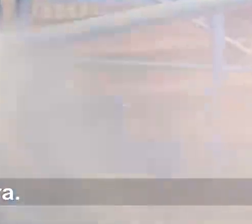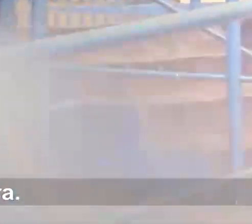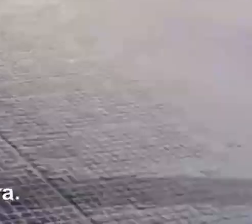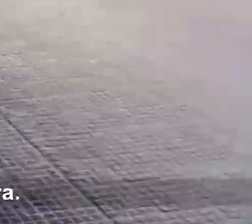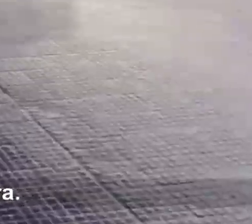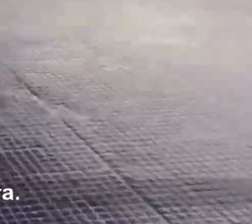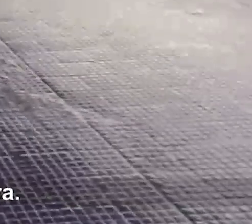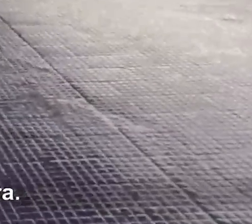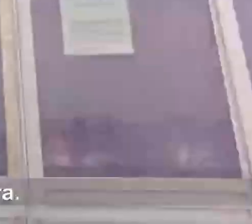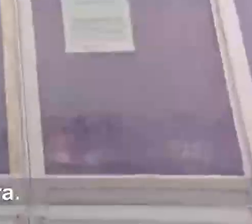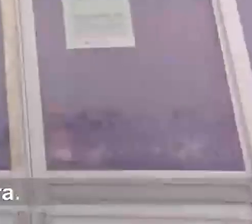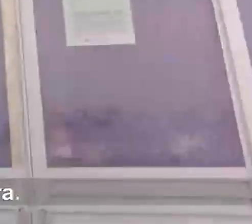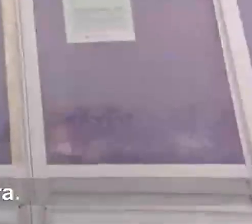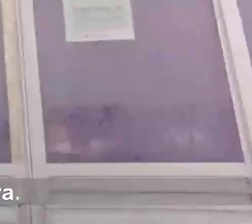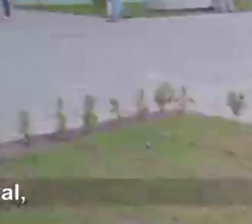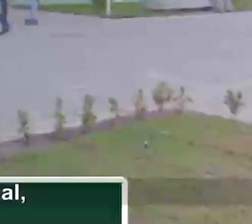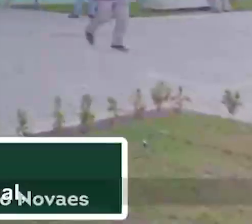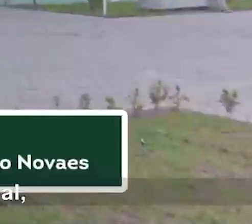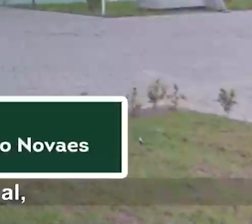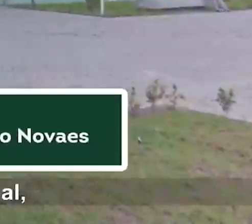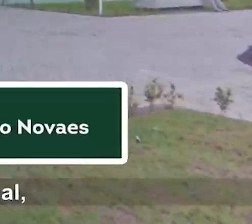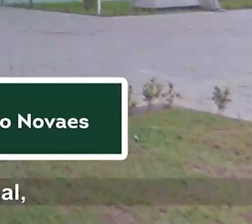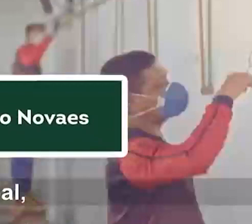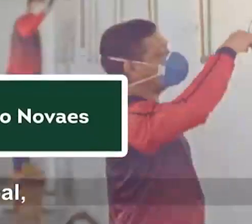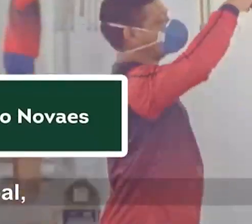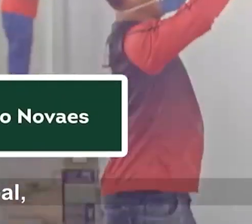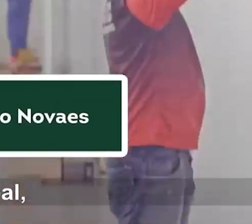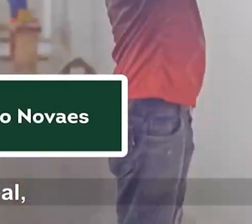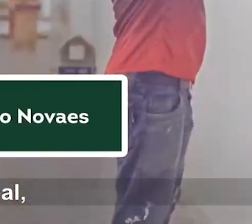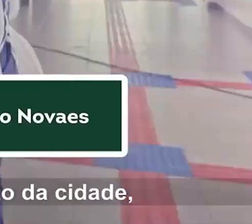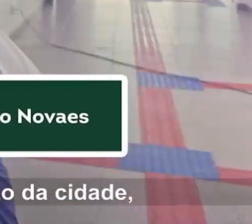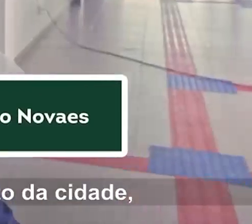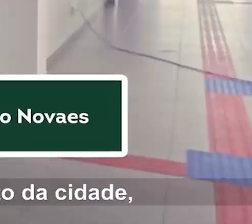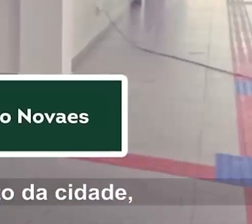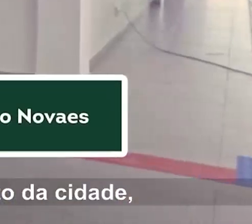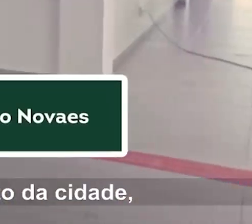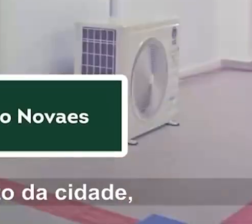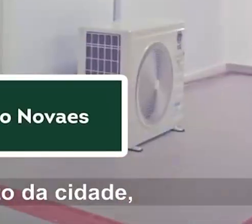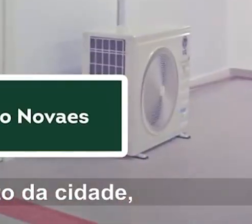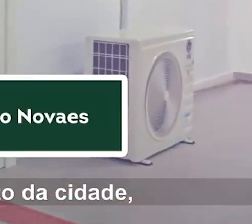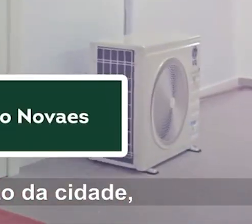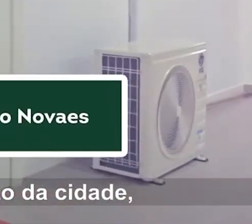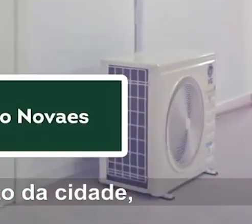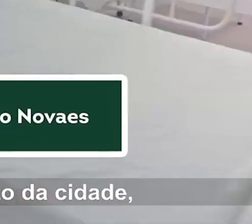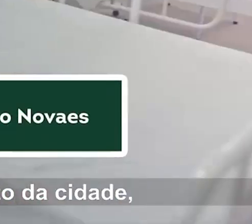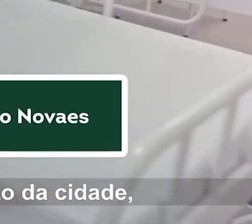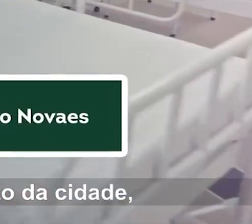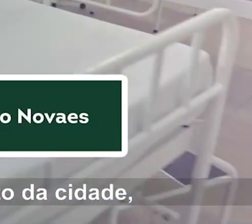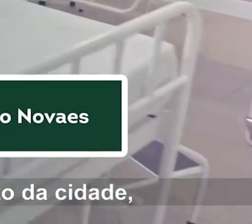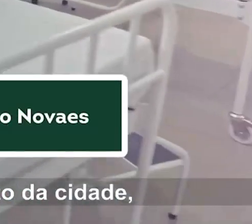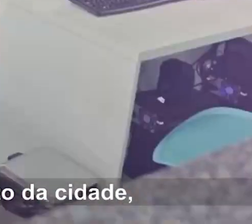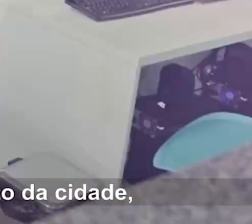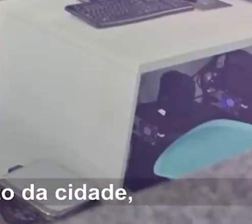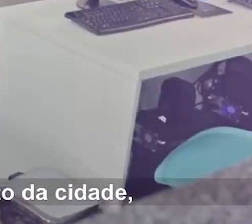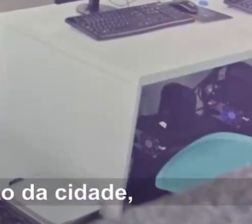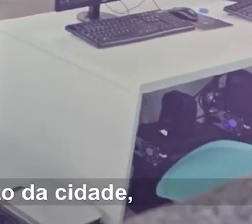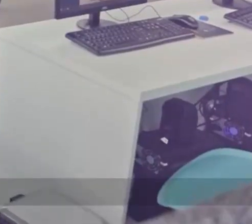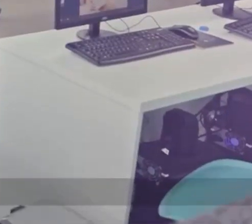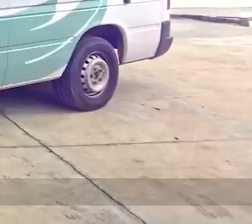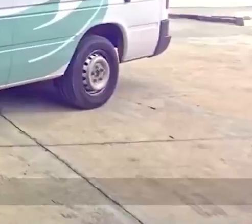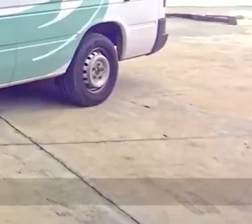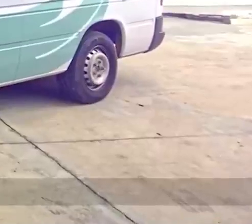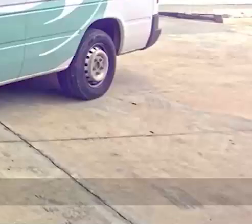para proteger a vida de cada manauara. Com o Hospital de Campanha Municipal, a Prefeitura ampliou a capacidade de atendimento da